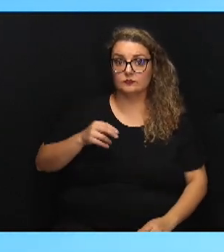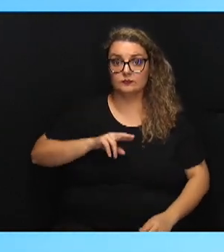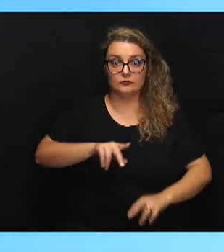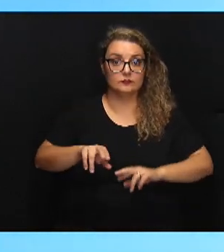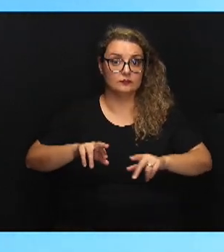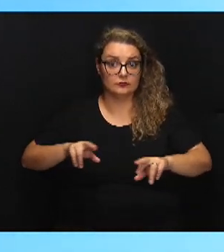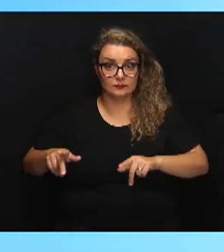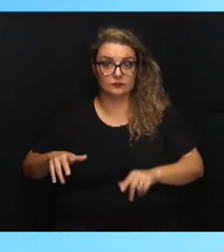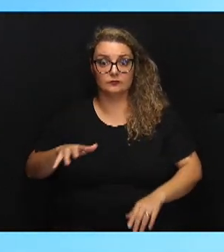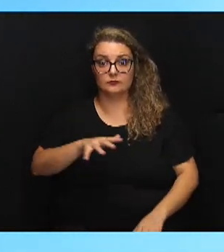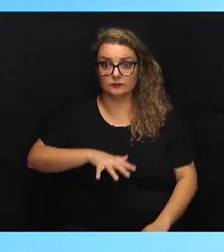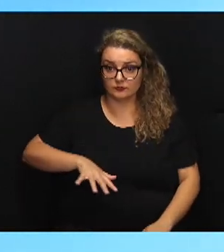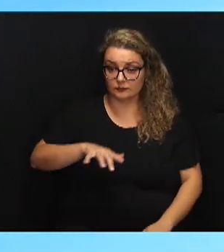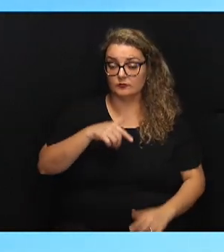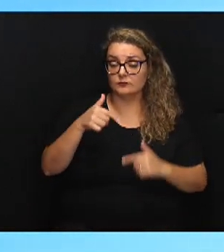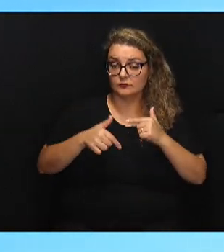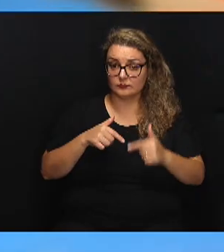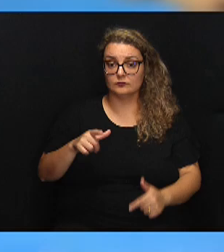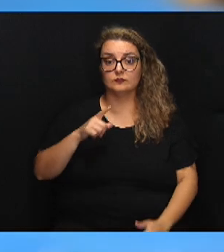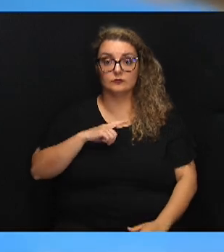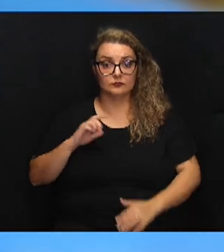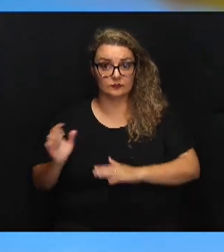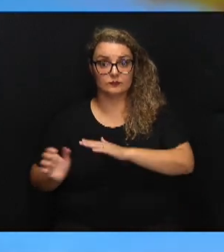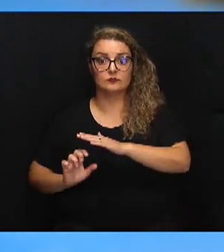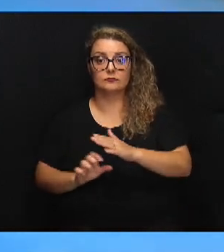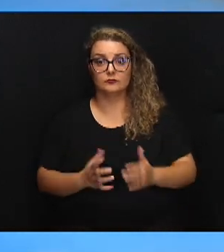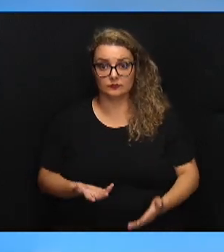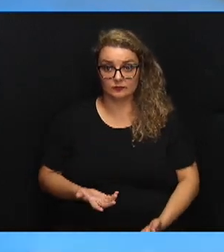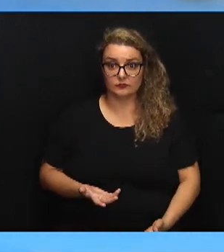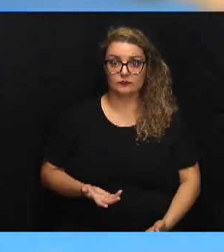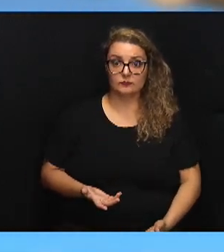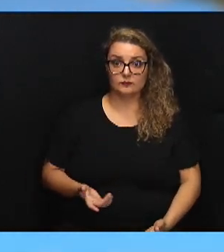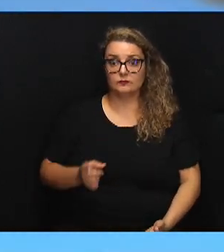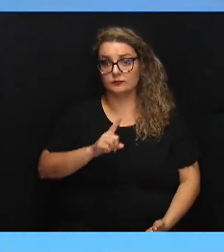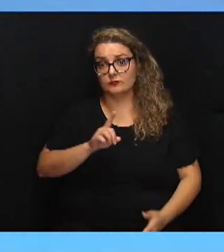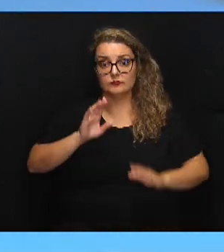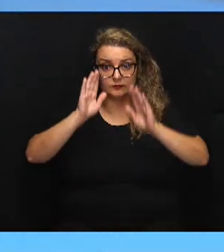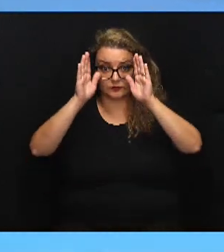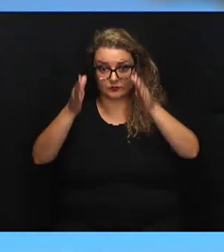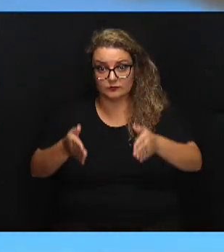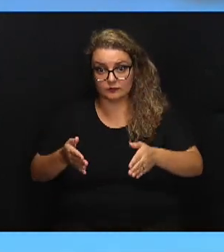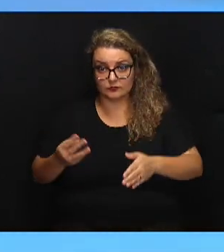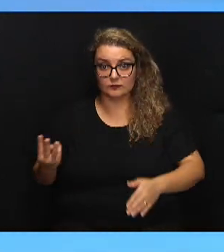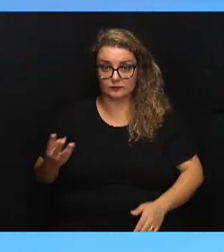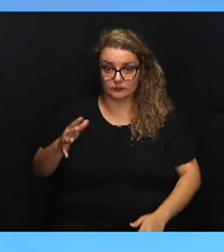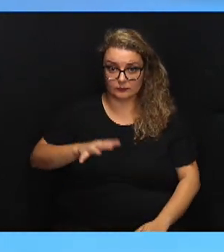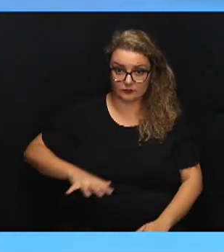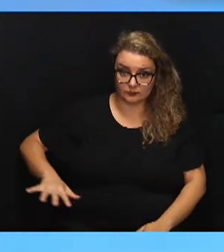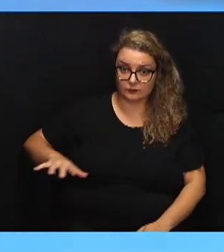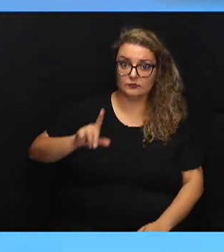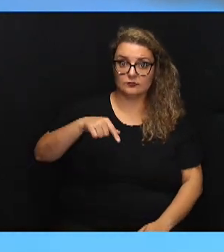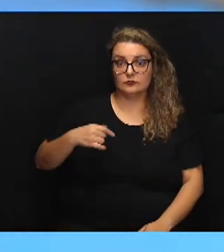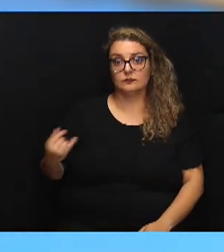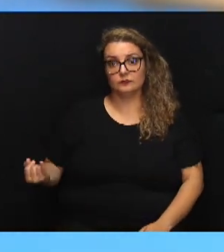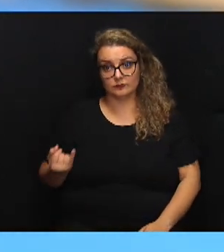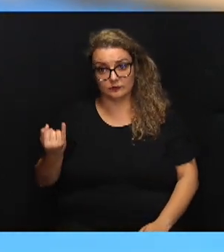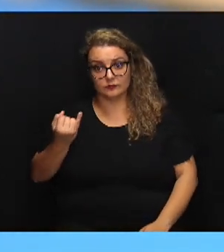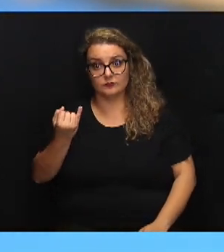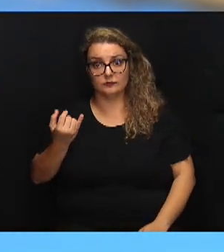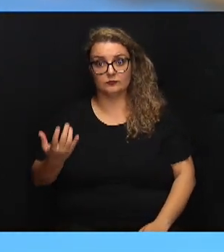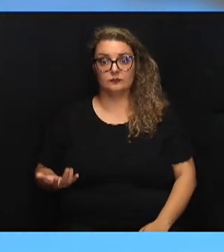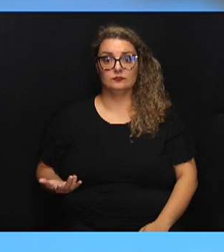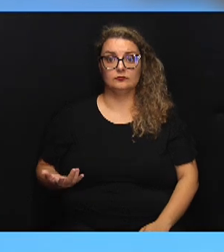áreas daquilo que trabalha, que tem suas empresas, mas não se volta para olhar para o terceiro setor. Então é muito importante que as pessoas tenham